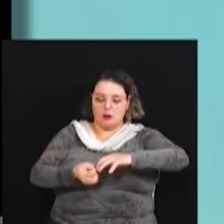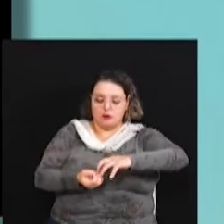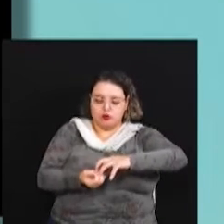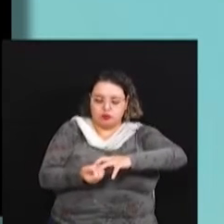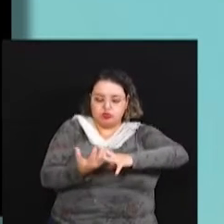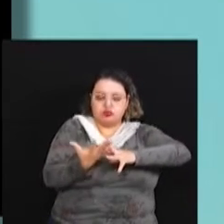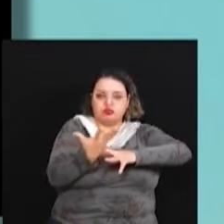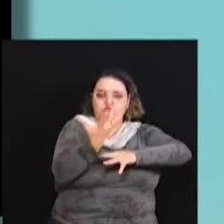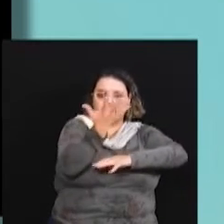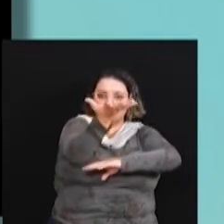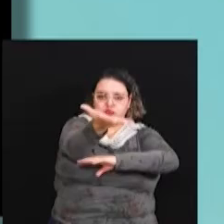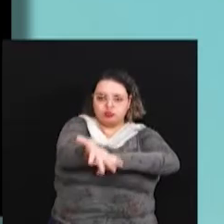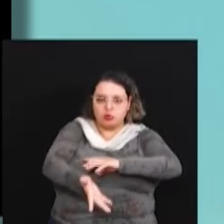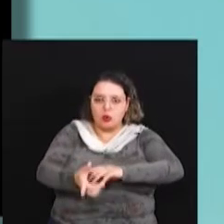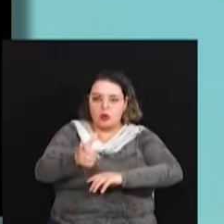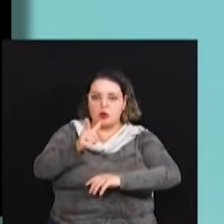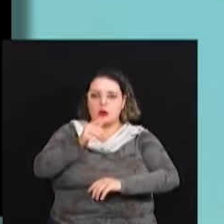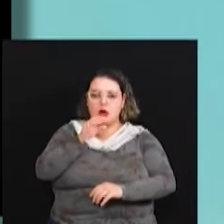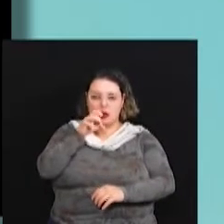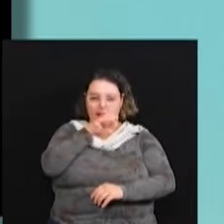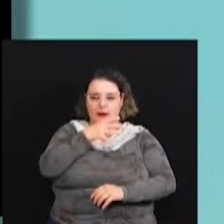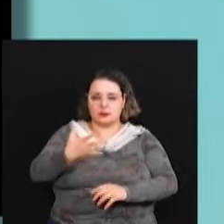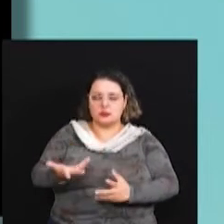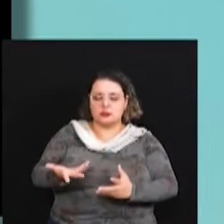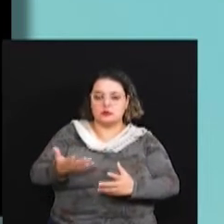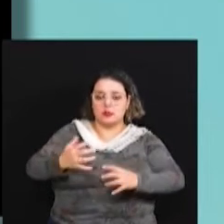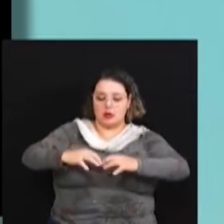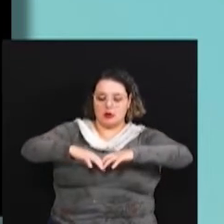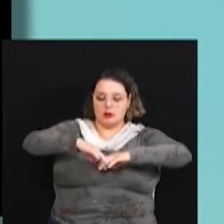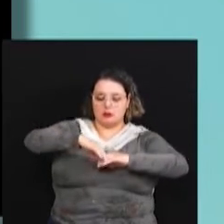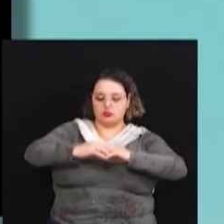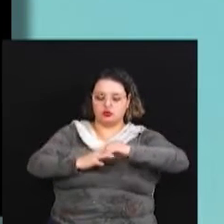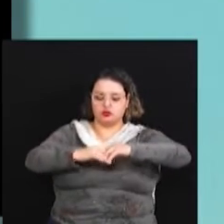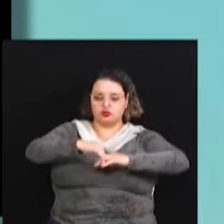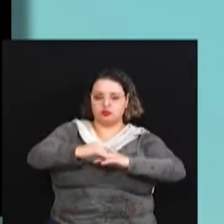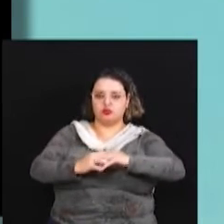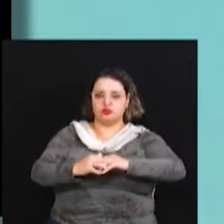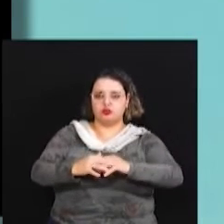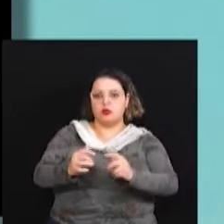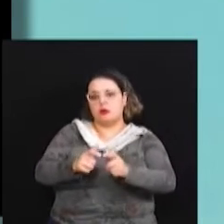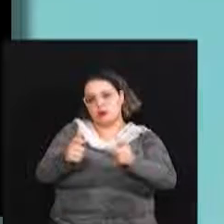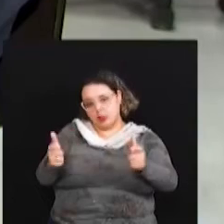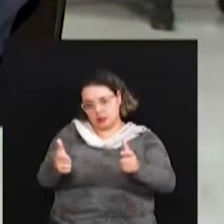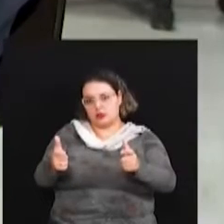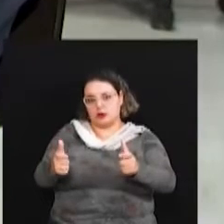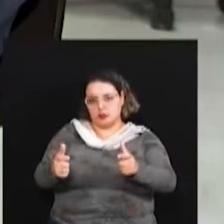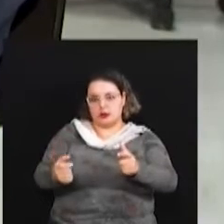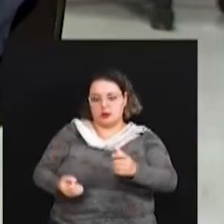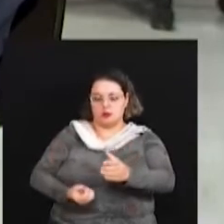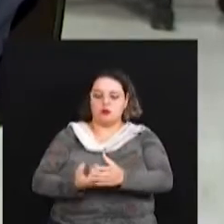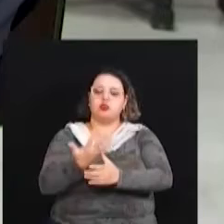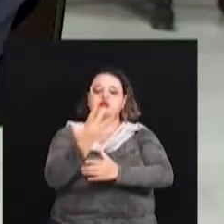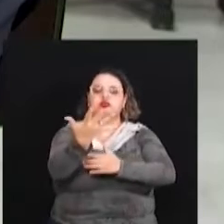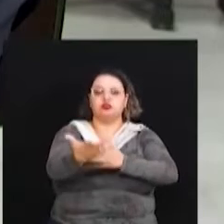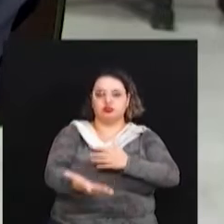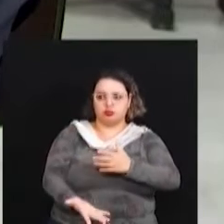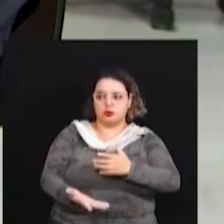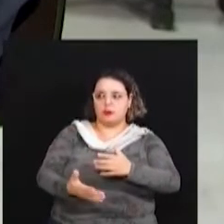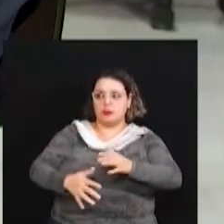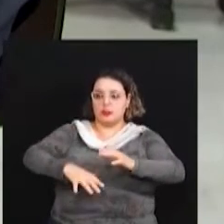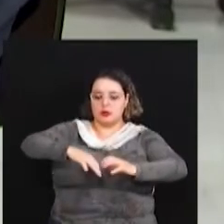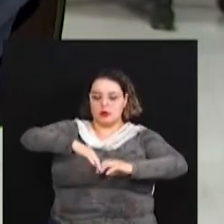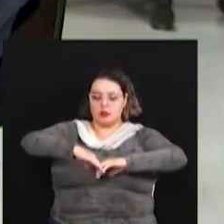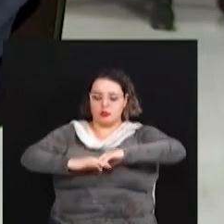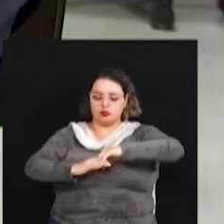por coincidência, as zonas de terremotos são também as zonas onde estão concentradas a maioria dos vulcões. Esses